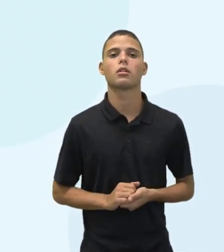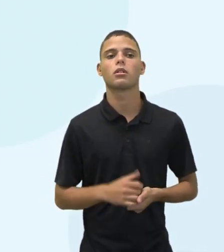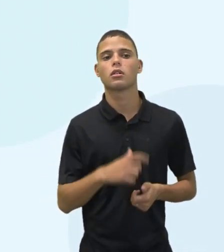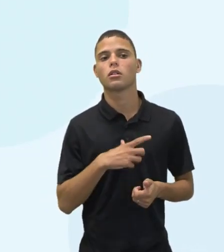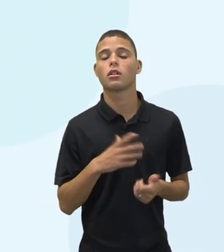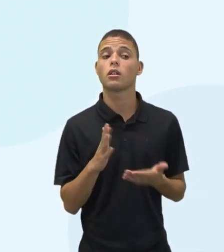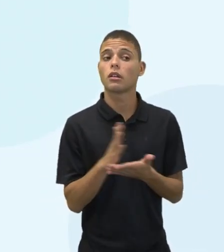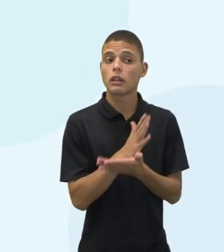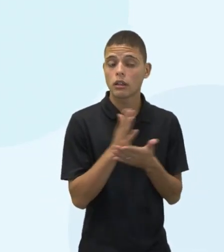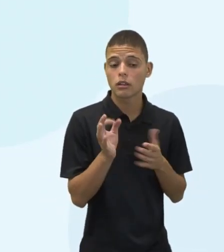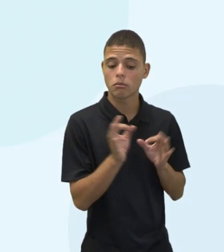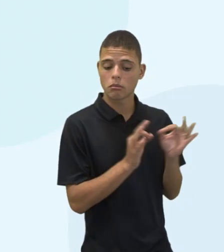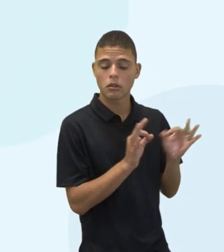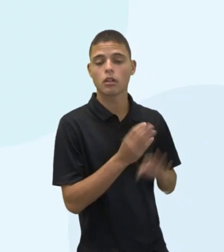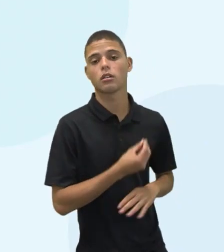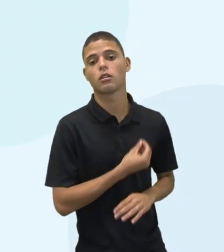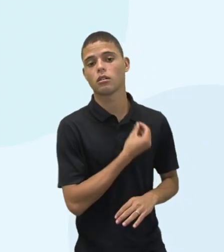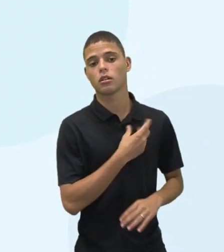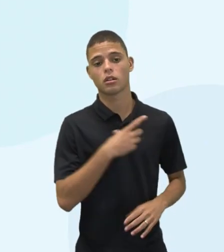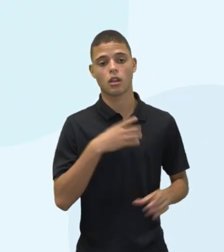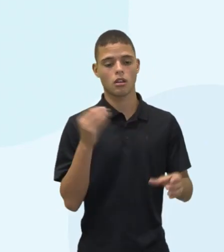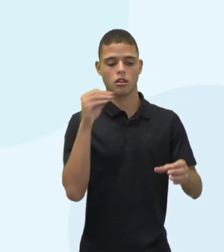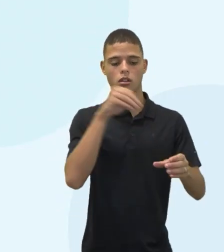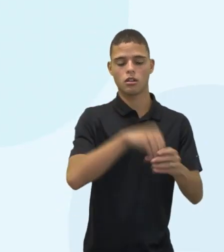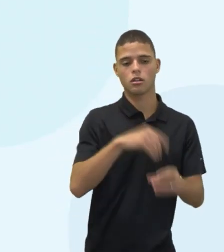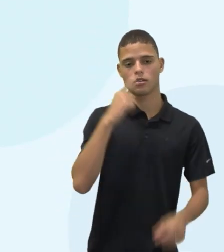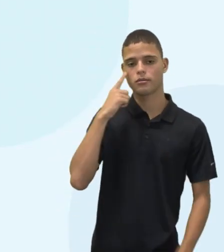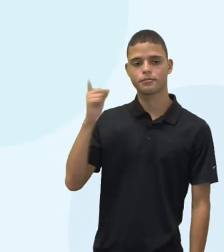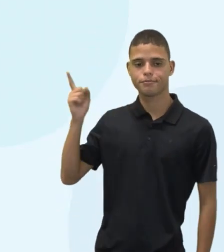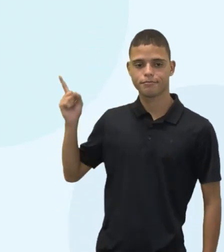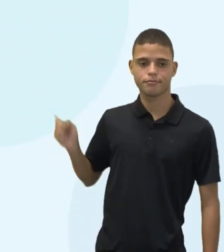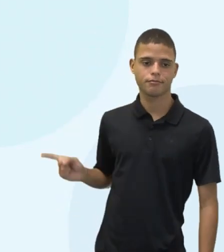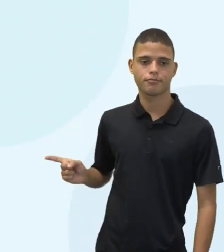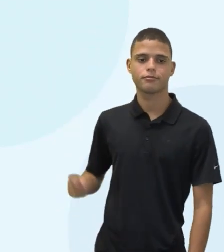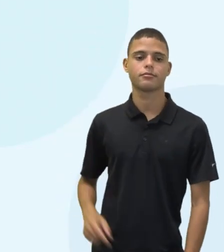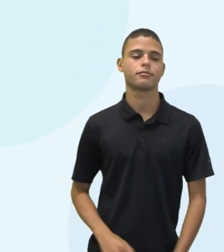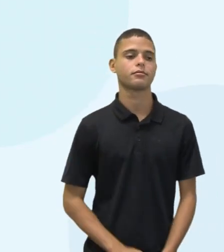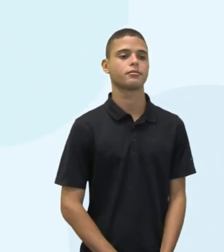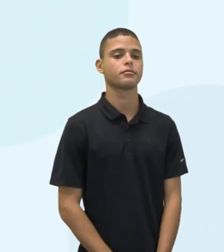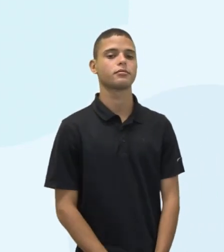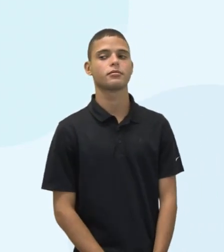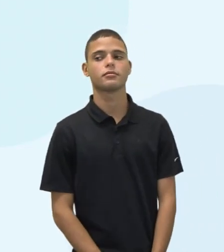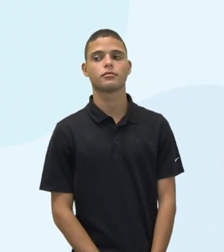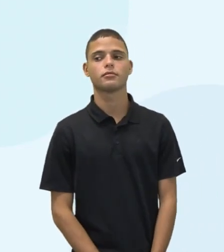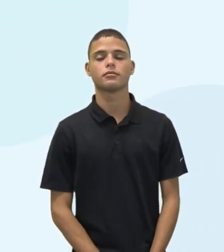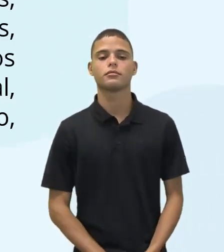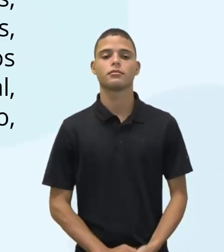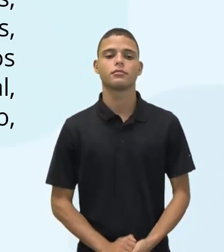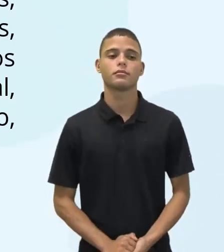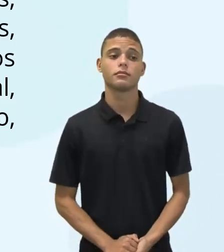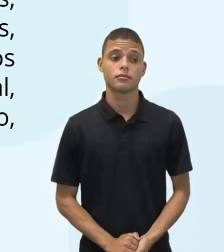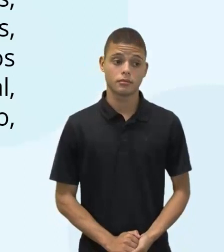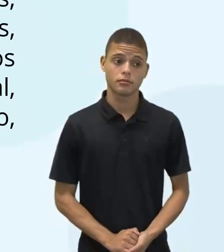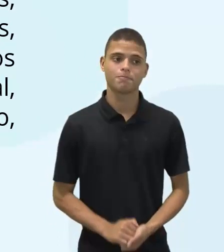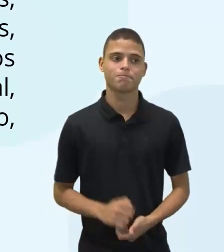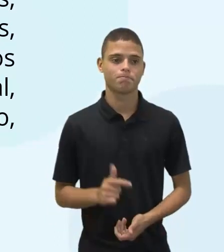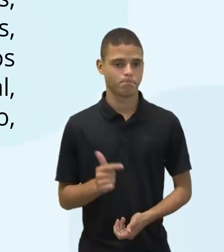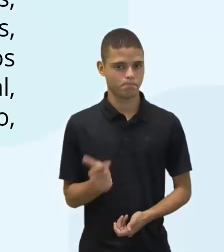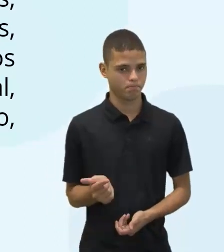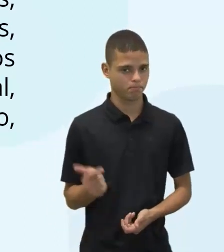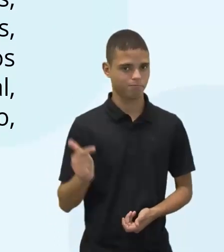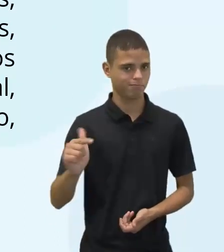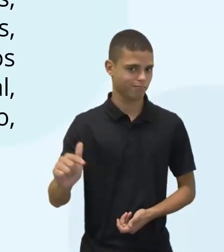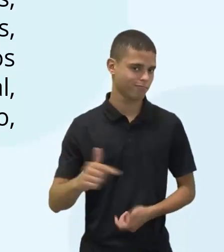alguns projetos de vida, né? E até mesmo para a vida pessoal. E aí já pulando aí para o próximo, e vamos para a área que eu